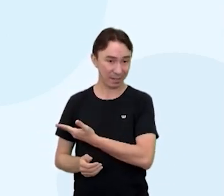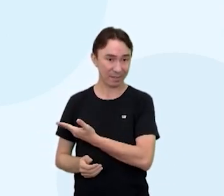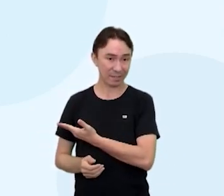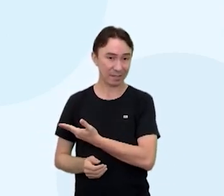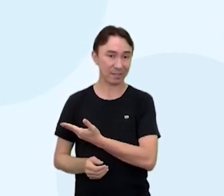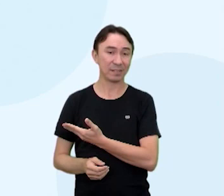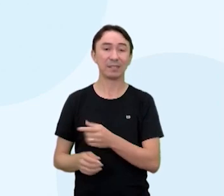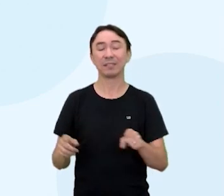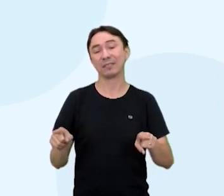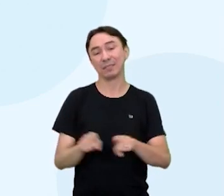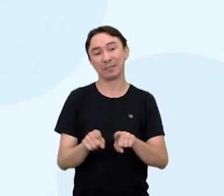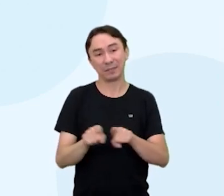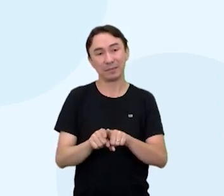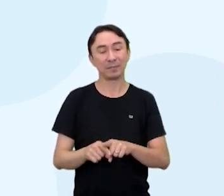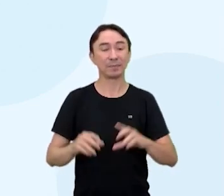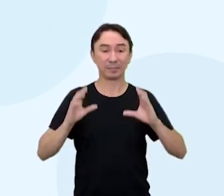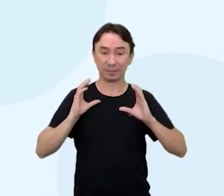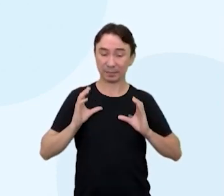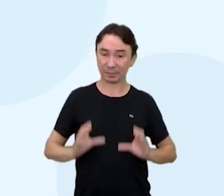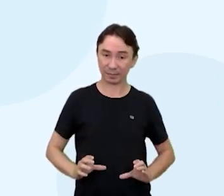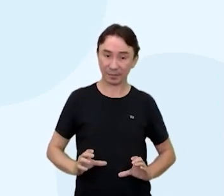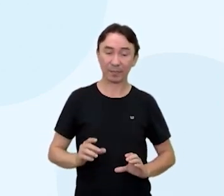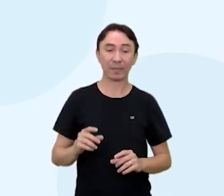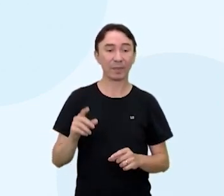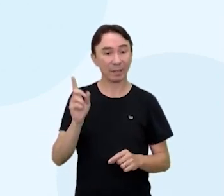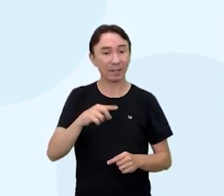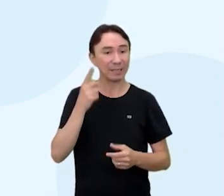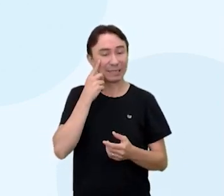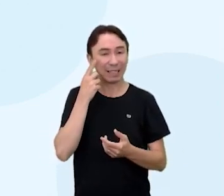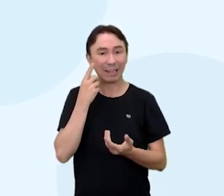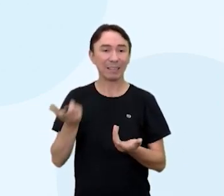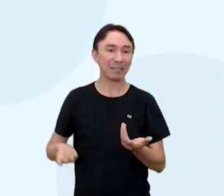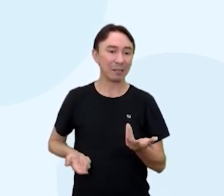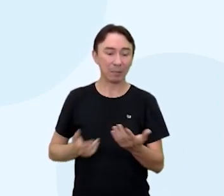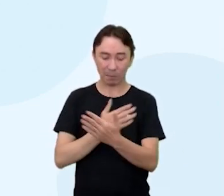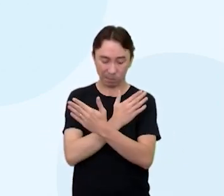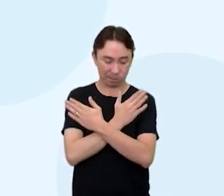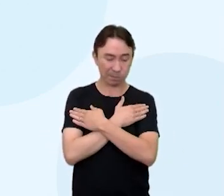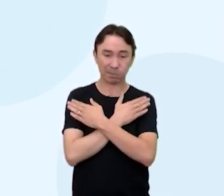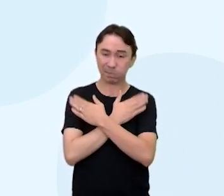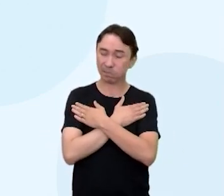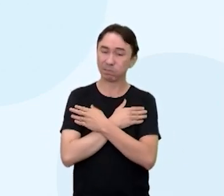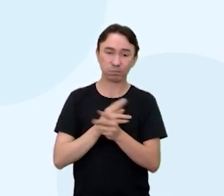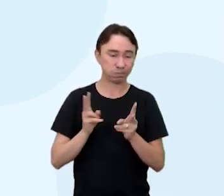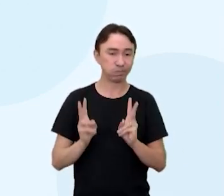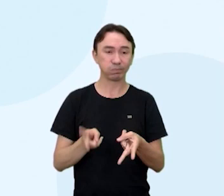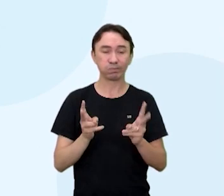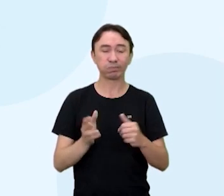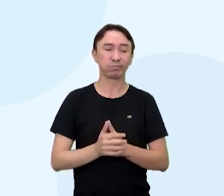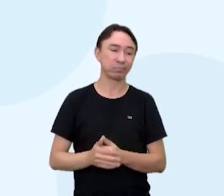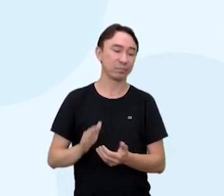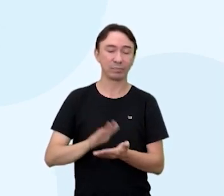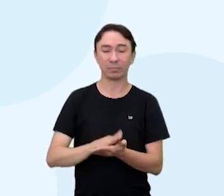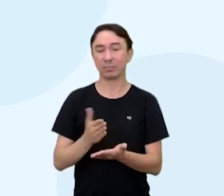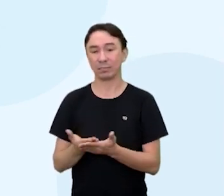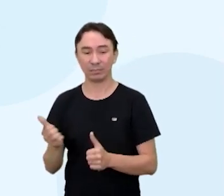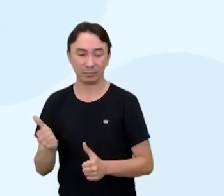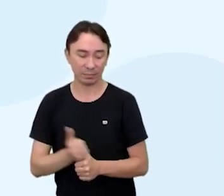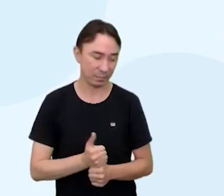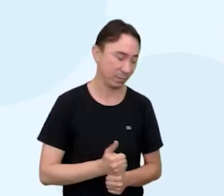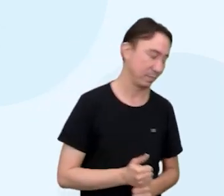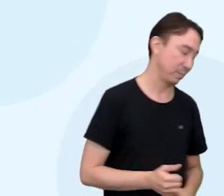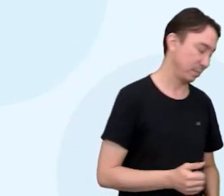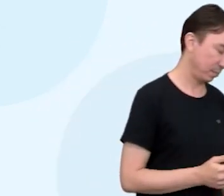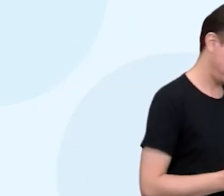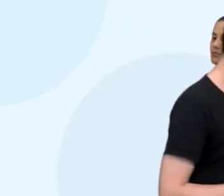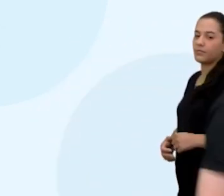redução de postos de trabalho na pandemia foram ineficientes. Segundo Marcos Orione, políticas públicas geraram milhões de reais em gastos aos